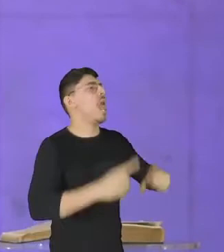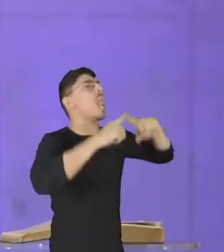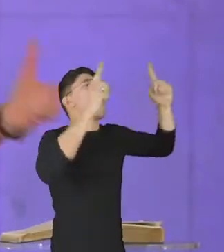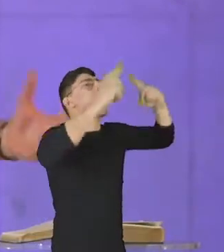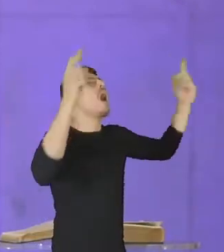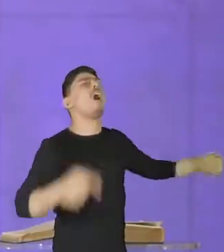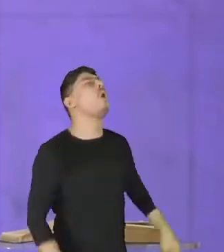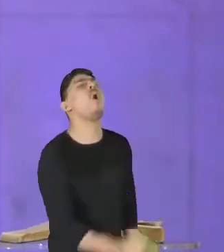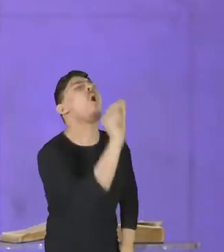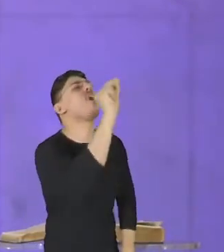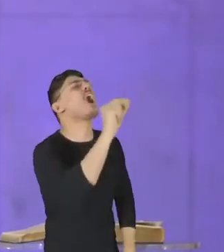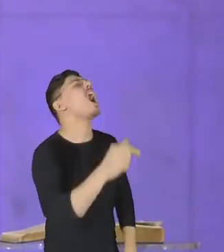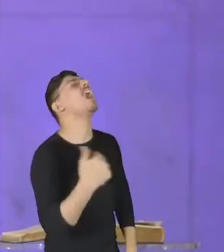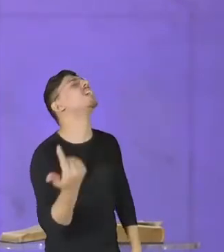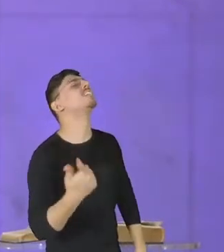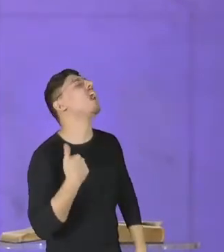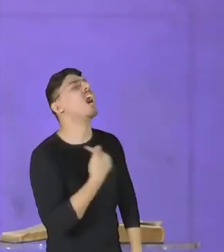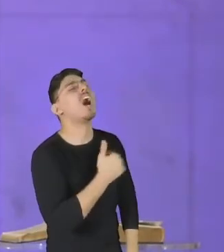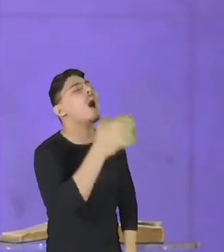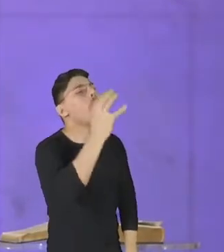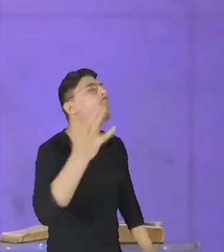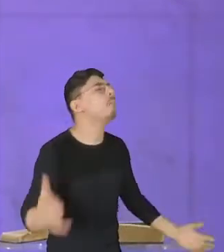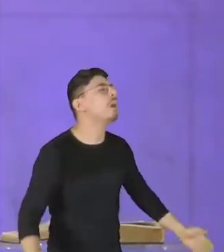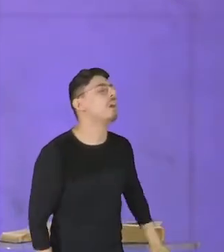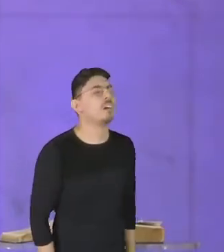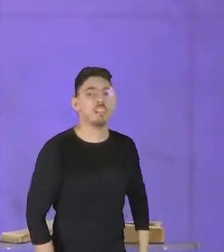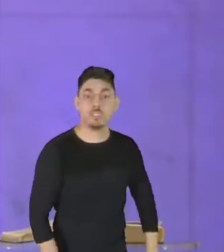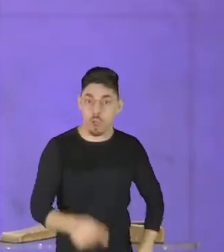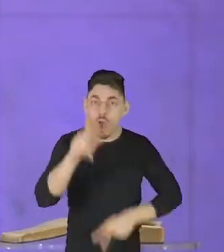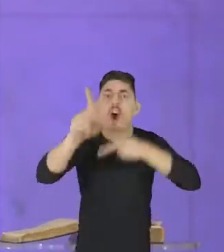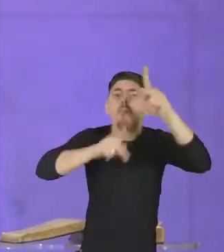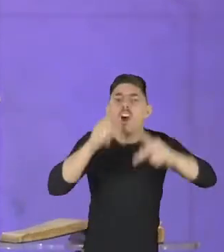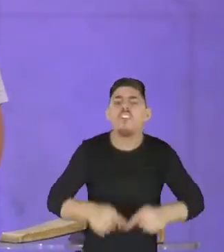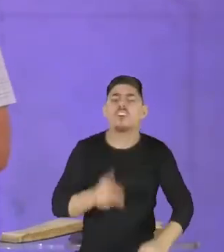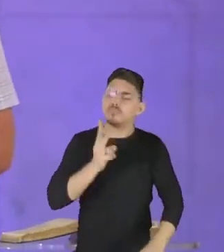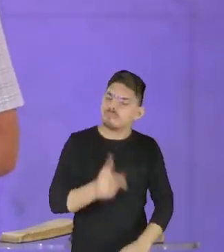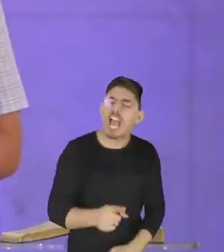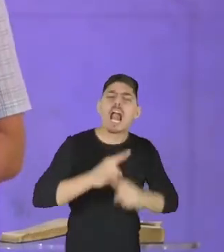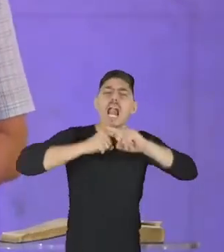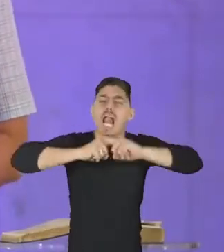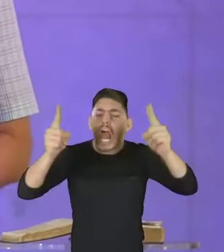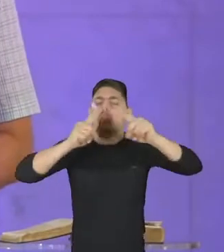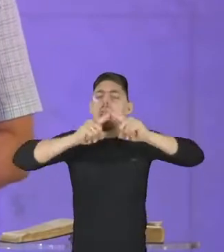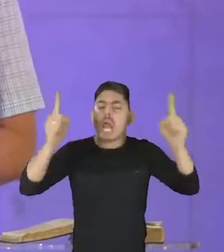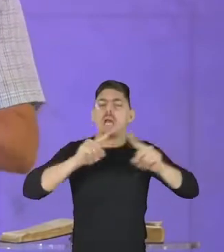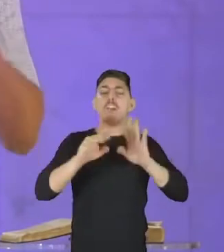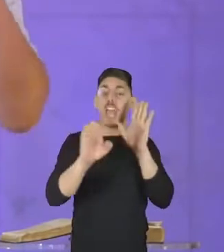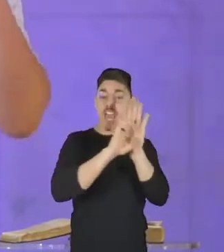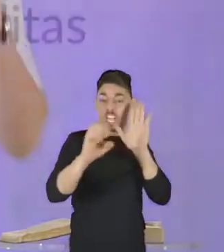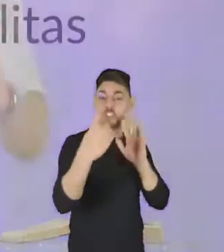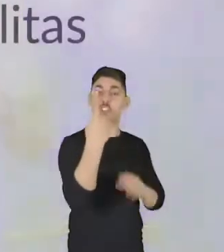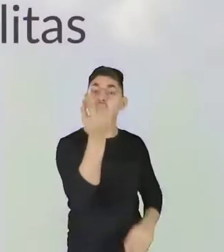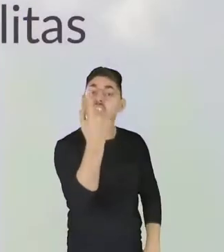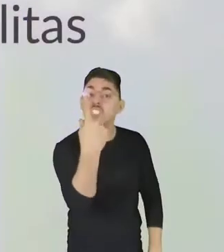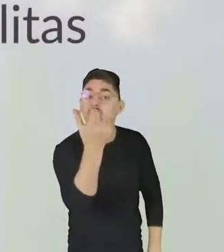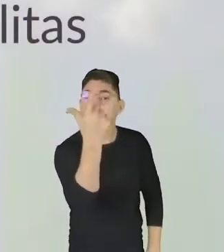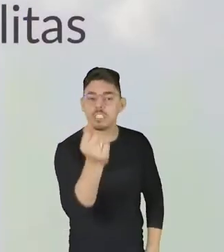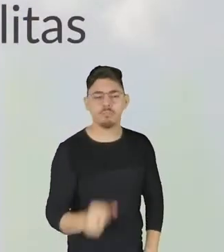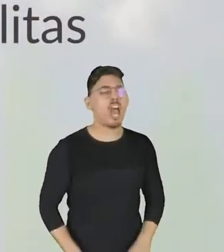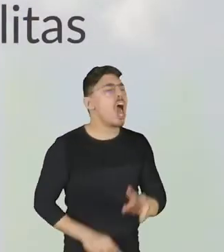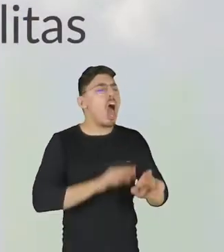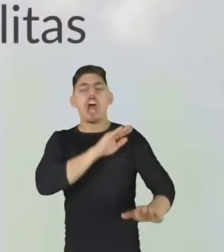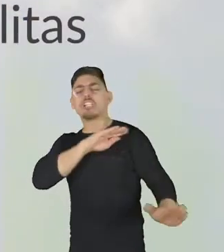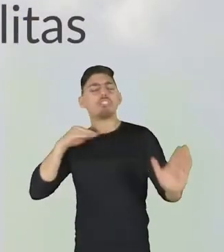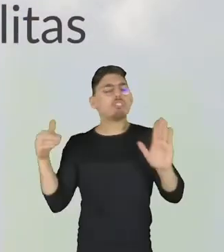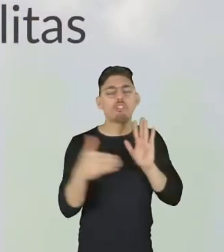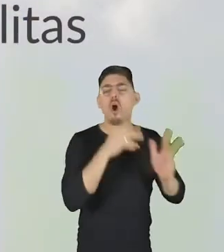O que nós vamos beber? E o povo continuou reclamando. Êxodo 16, toda a comunidade de